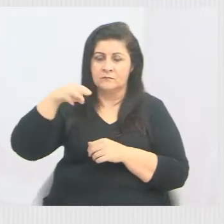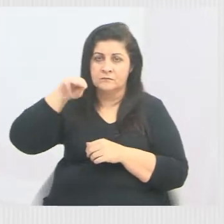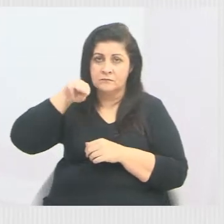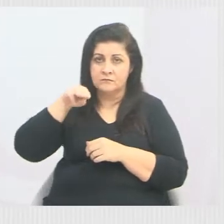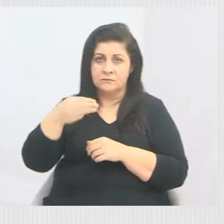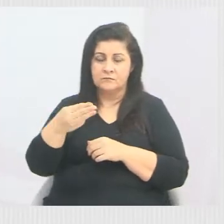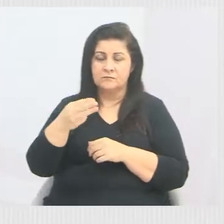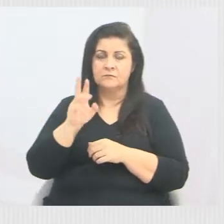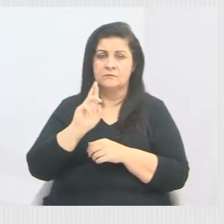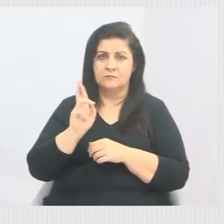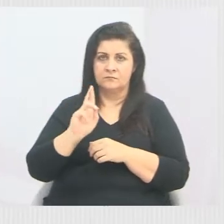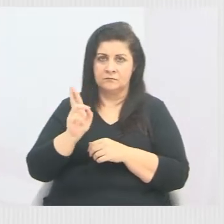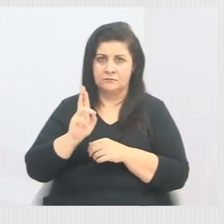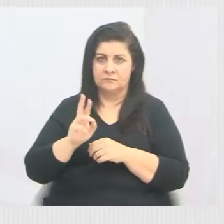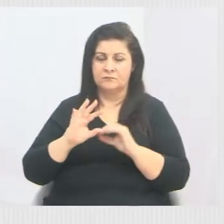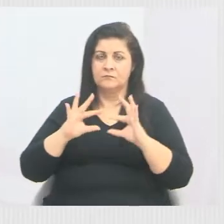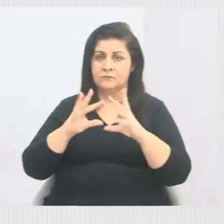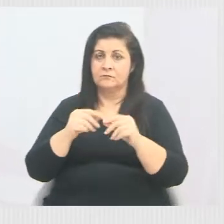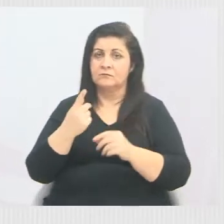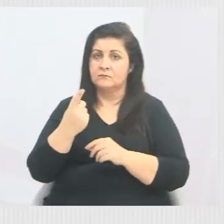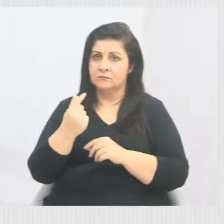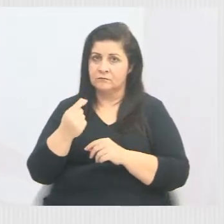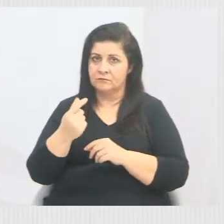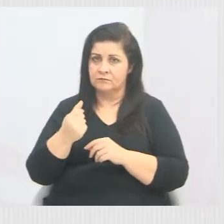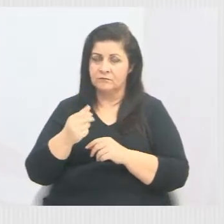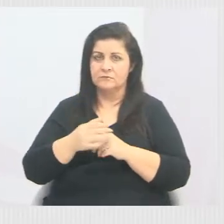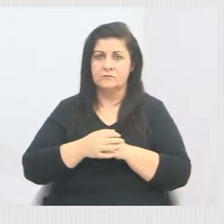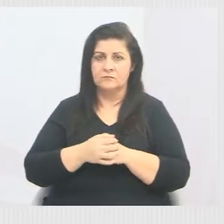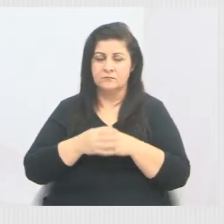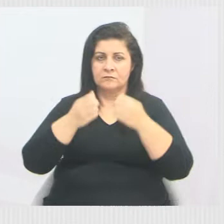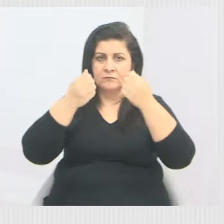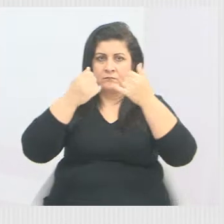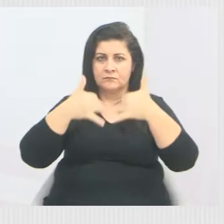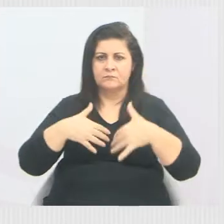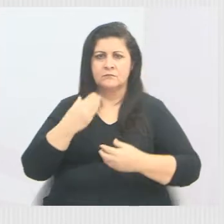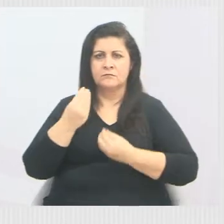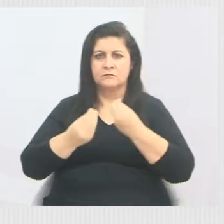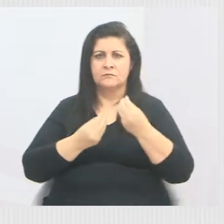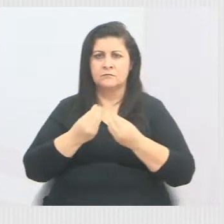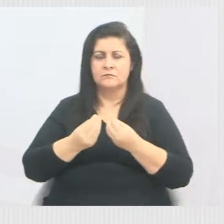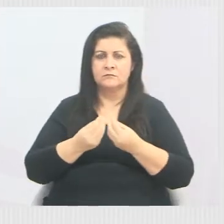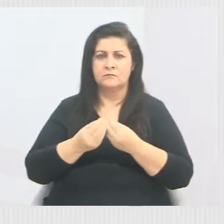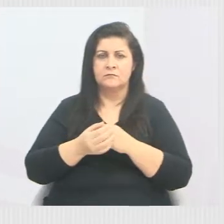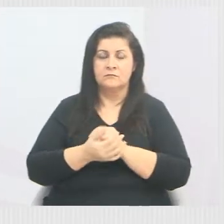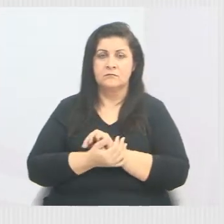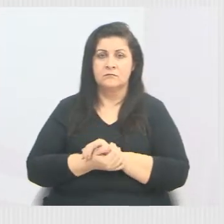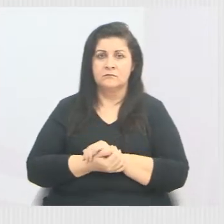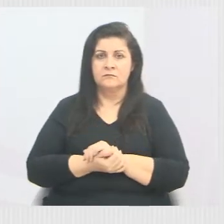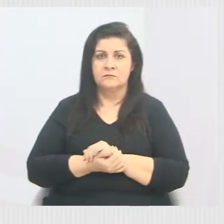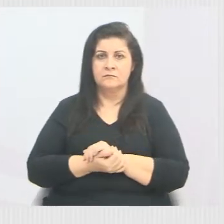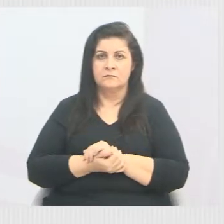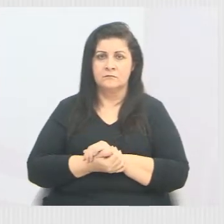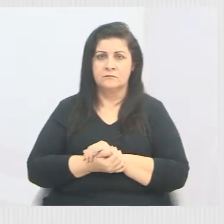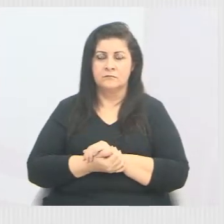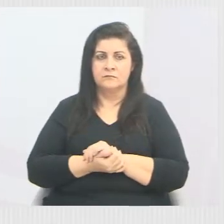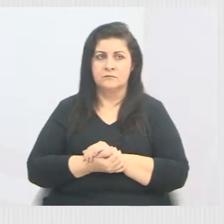913.839.000 a nossa receita corrente líquida. Vamos conhecer um pouquinho como que funciona esse cálculo.